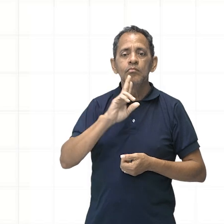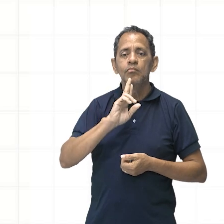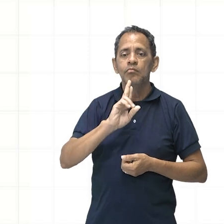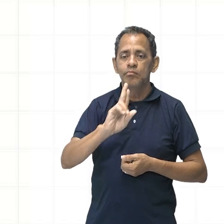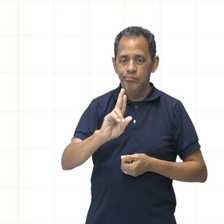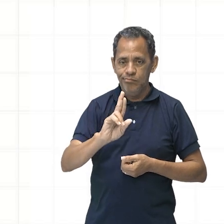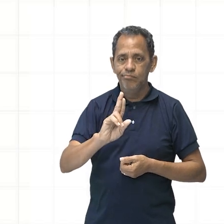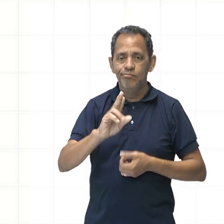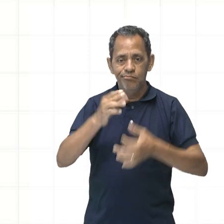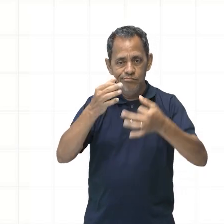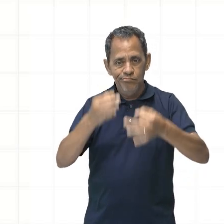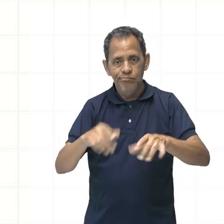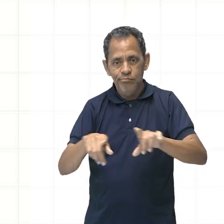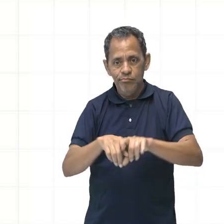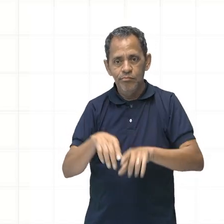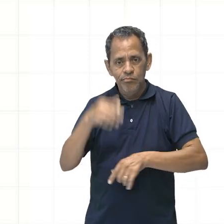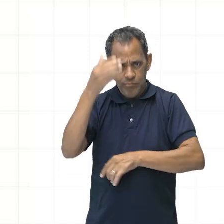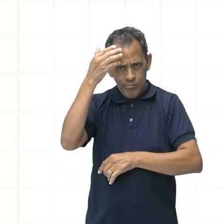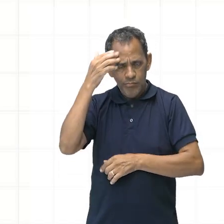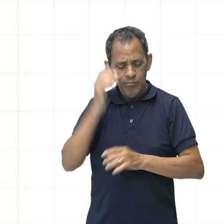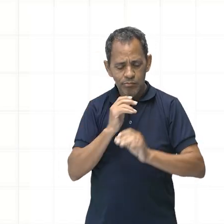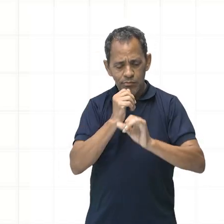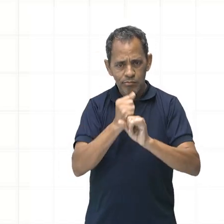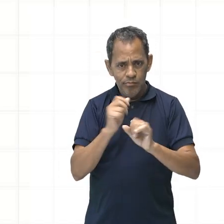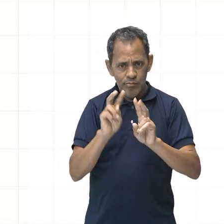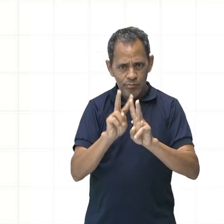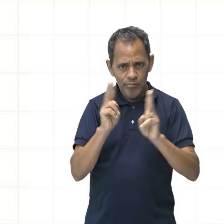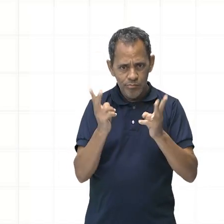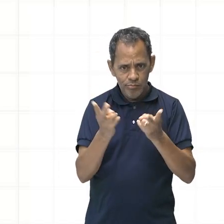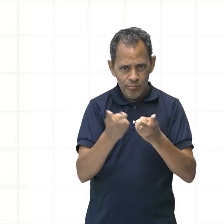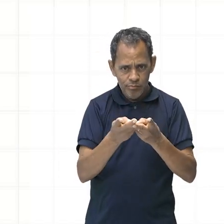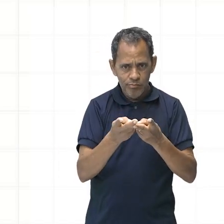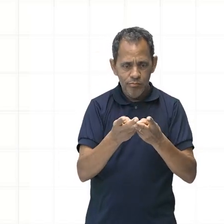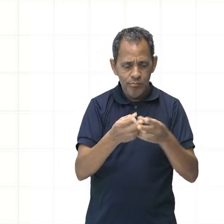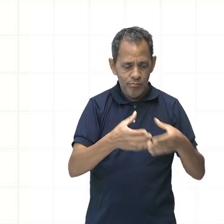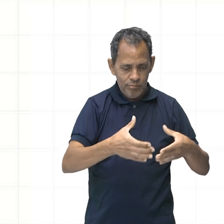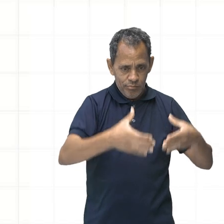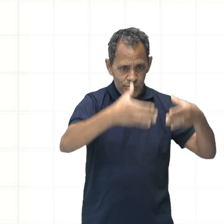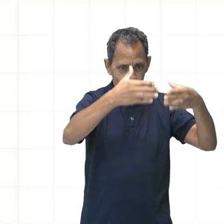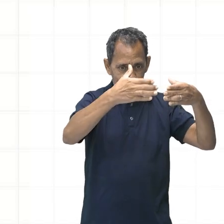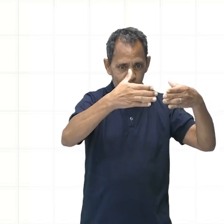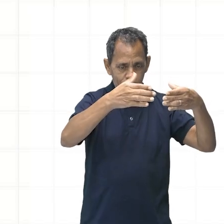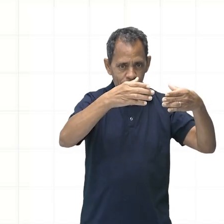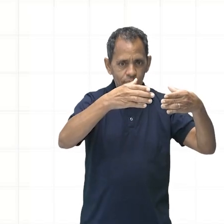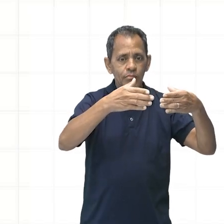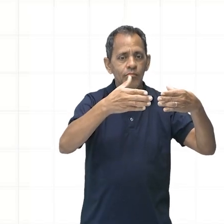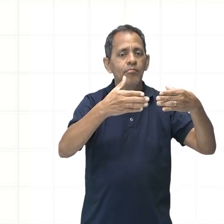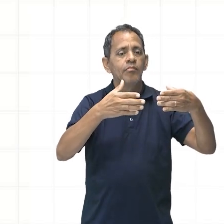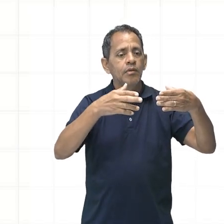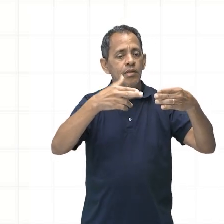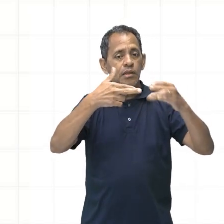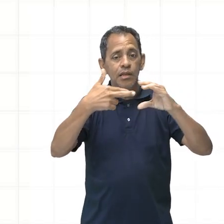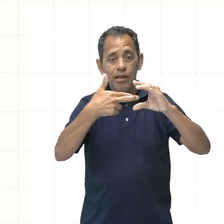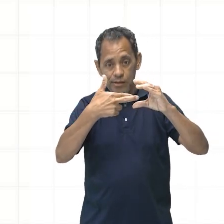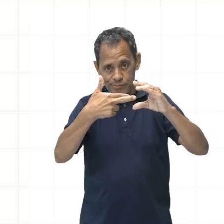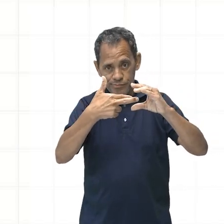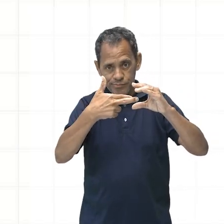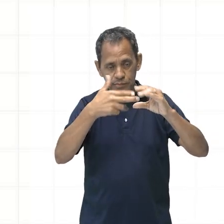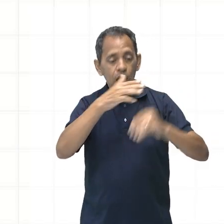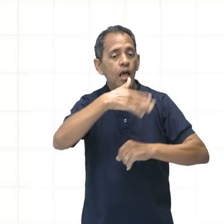até sei calcular o volume do cilindro. É a área da base